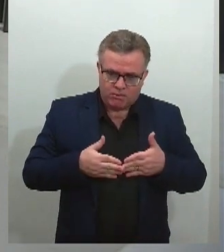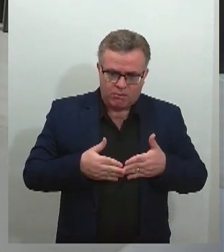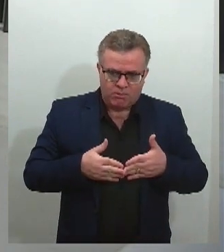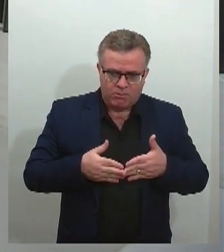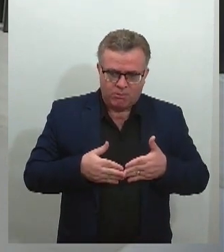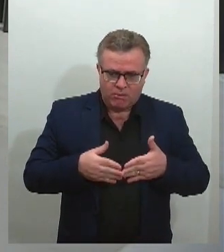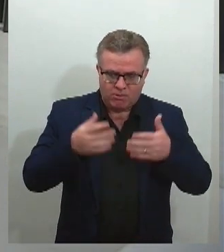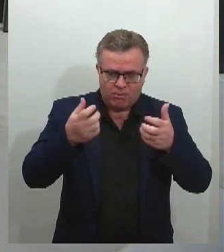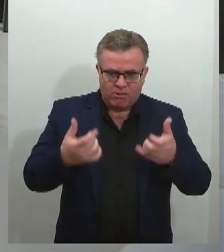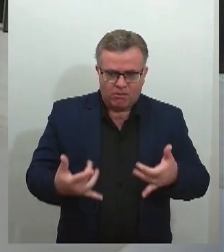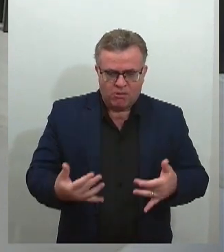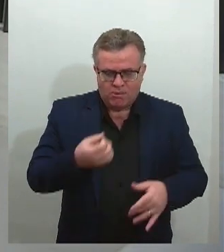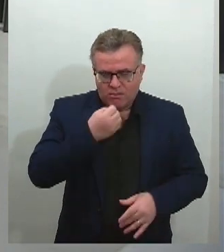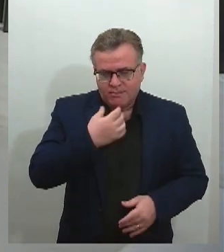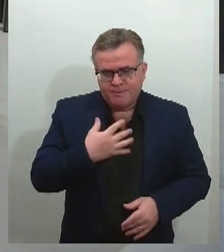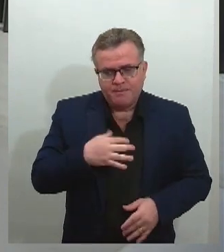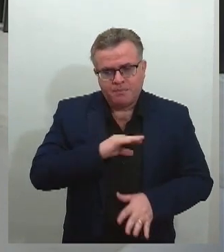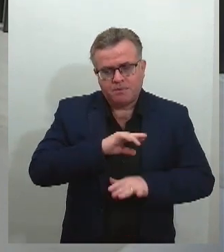vários tipos.